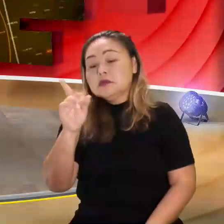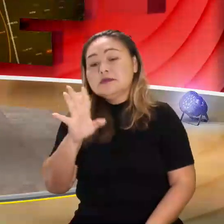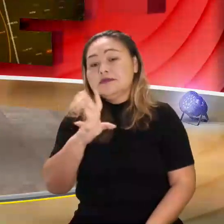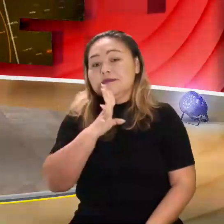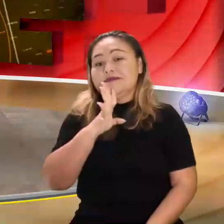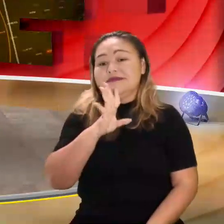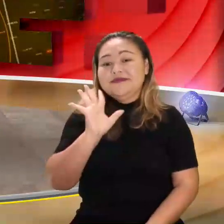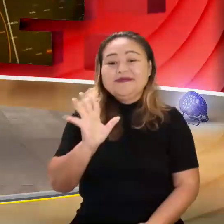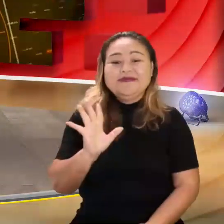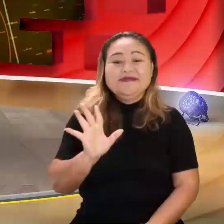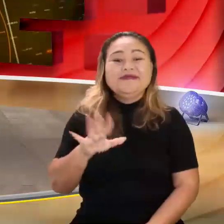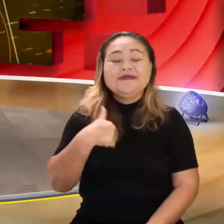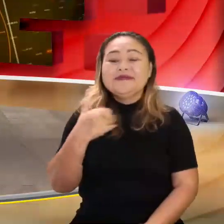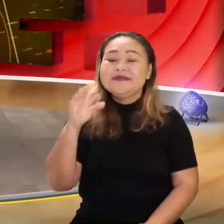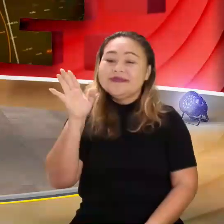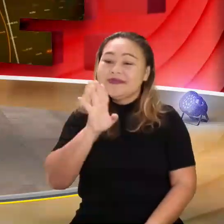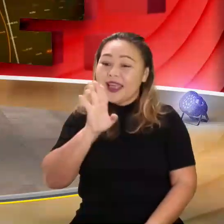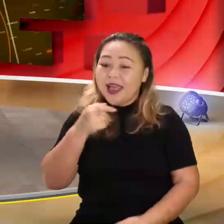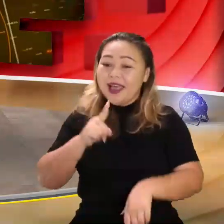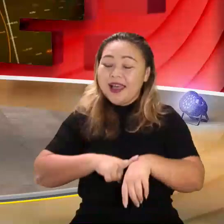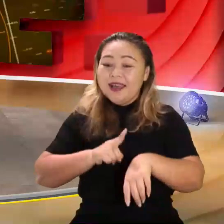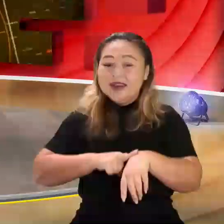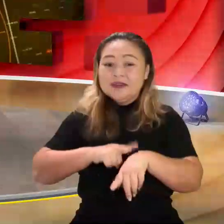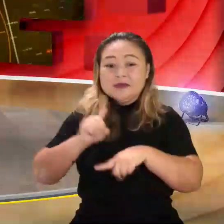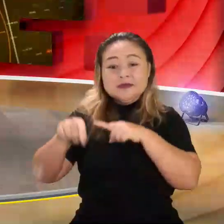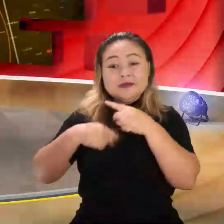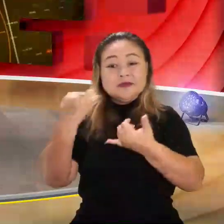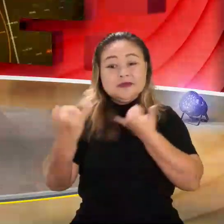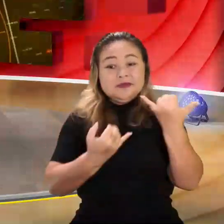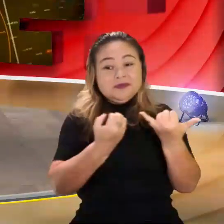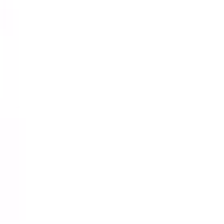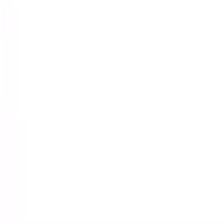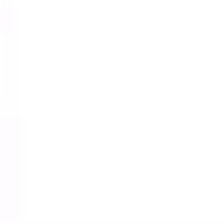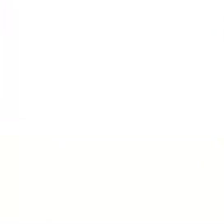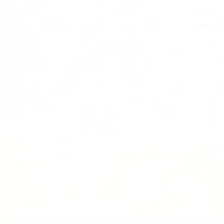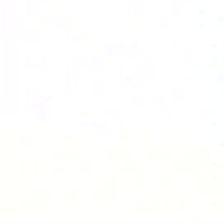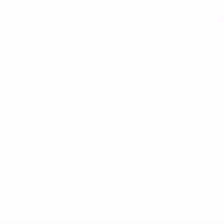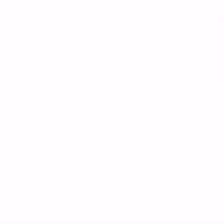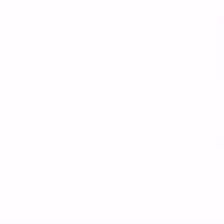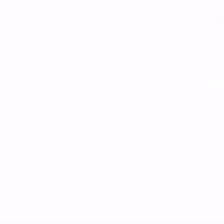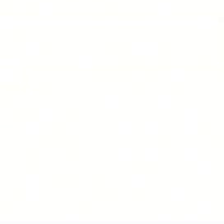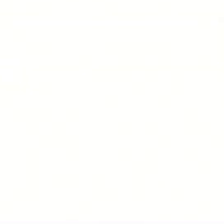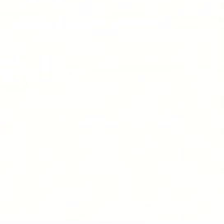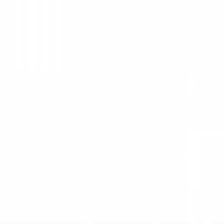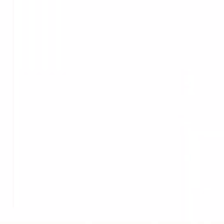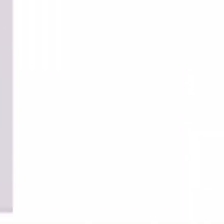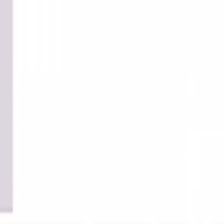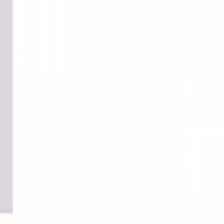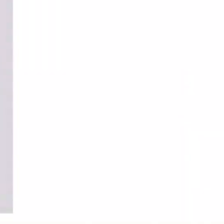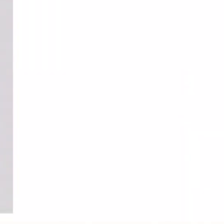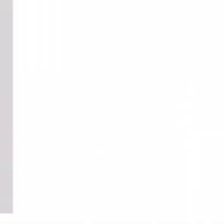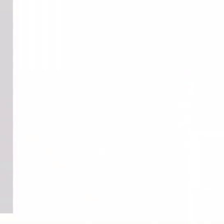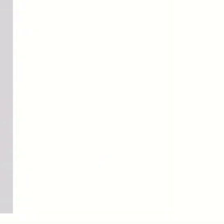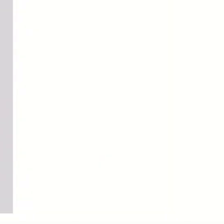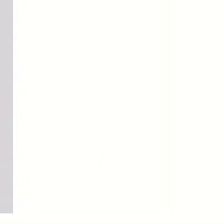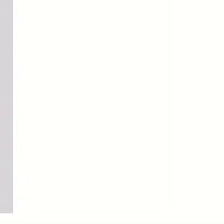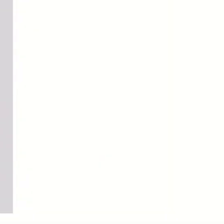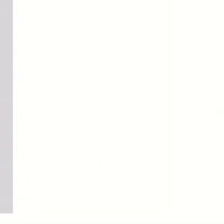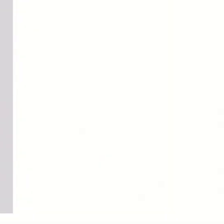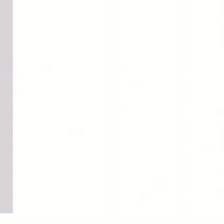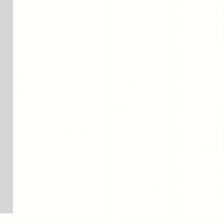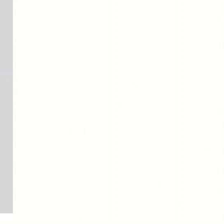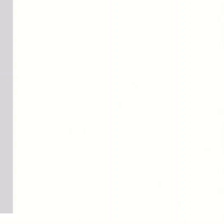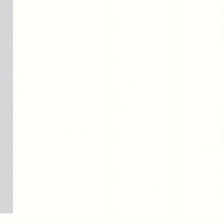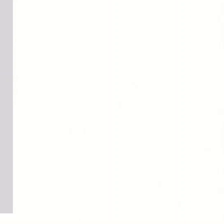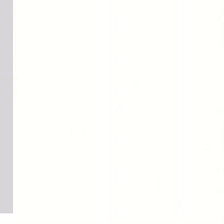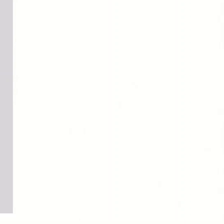conhecemos alguns. Rapidinho, ainda dá tempo. Vamos lá no Brincando com os Números? Olha lá. O Brincando com os Números de hoje é uma charada. Bora